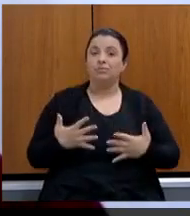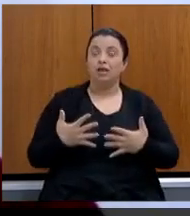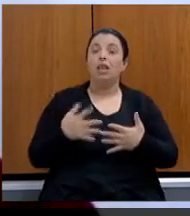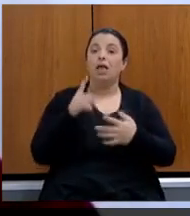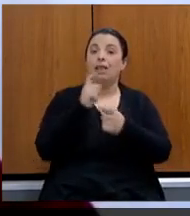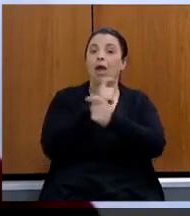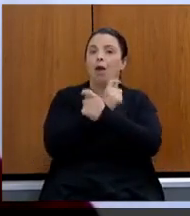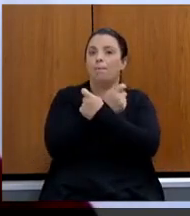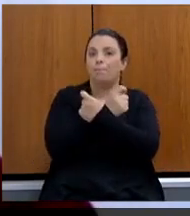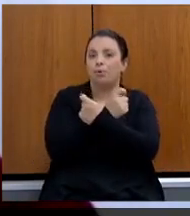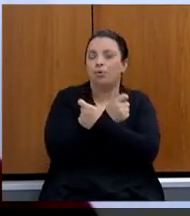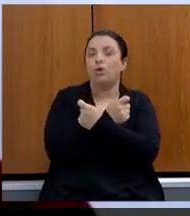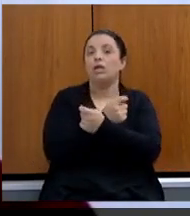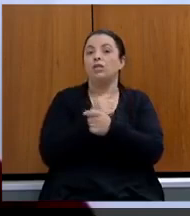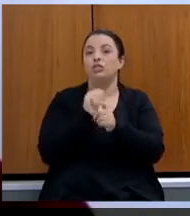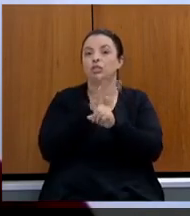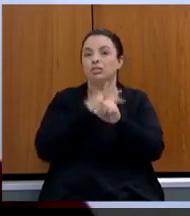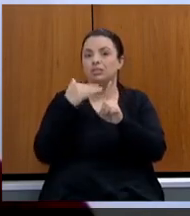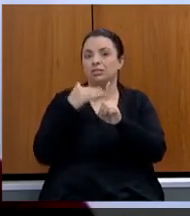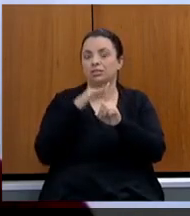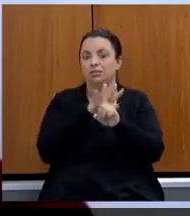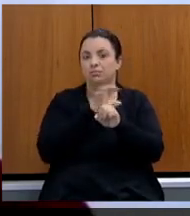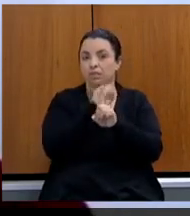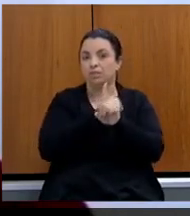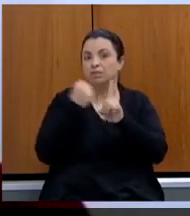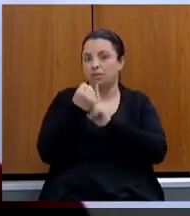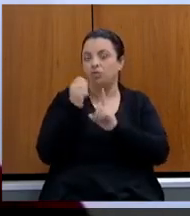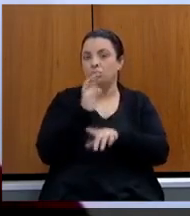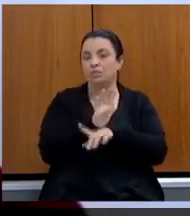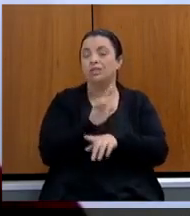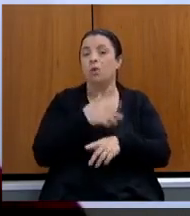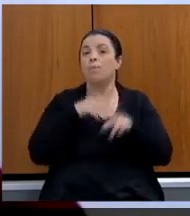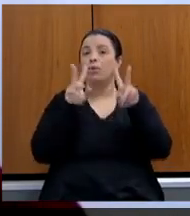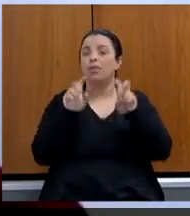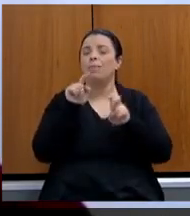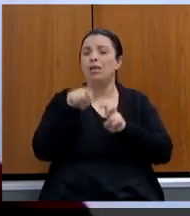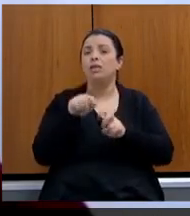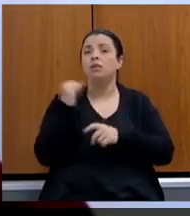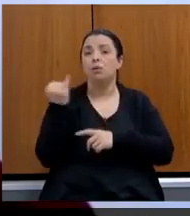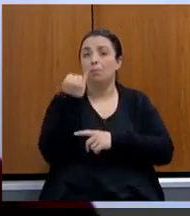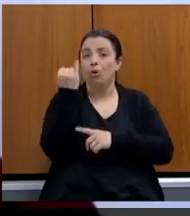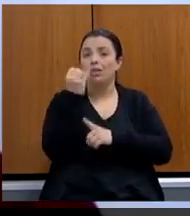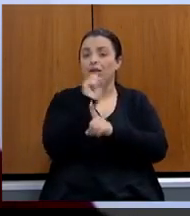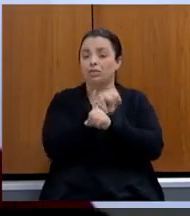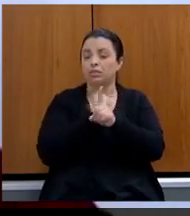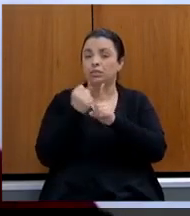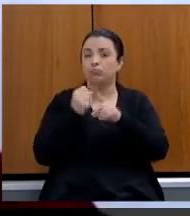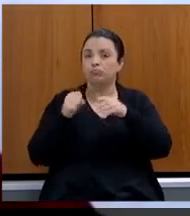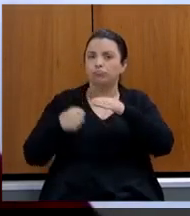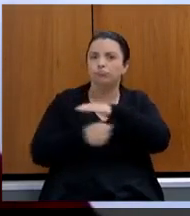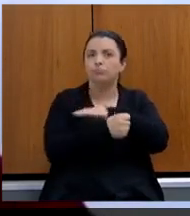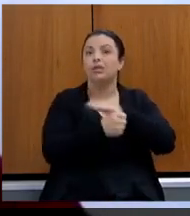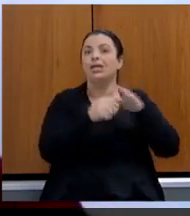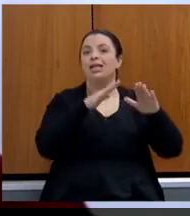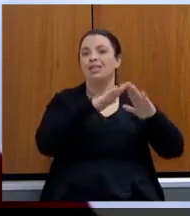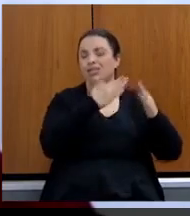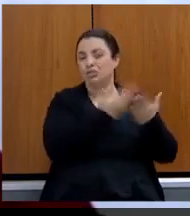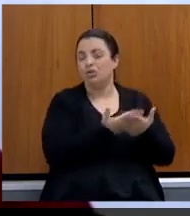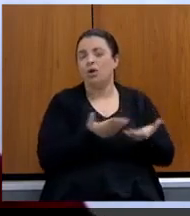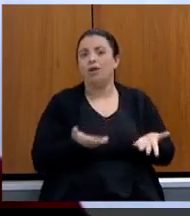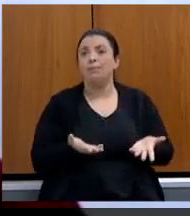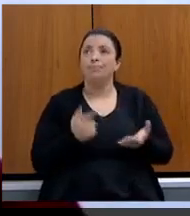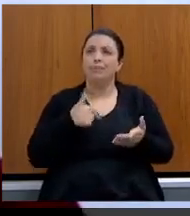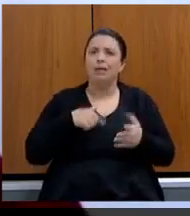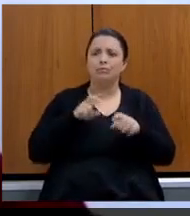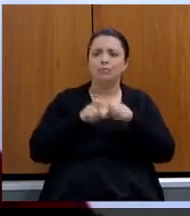o meu tema Era exatamente a importantes assistentes sociais no ambiente escolar então juntando esses posso